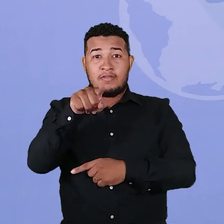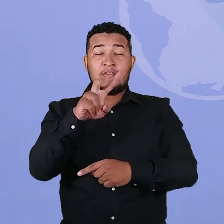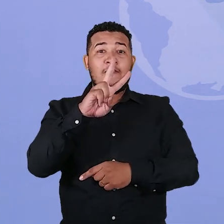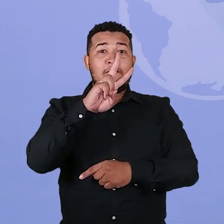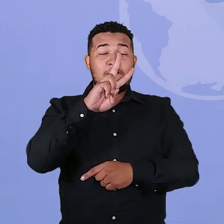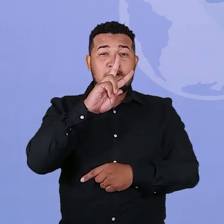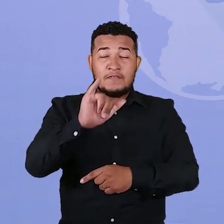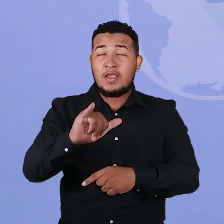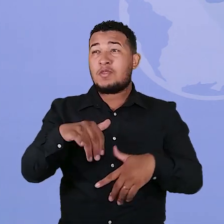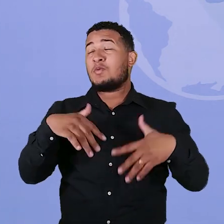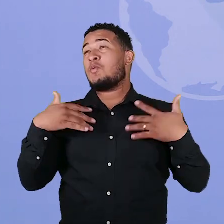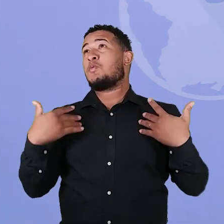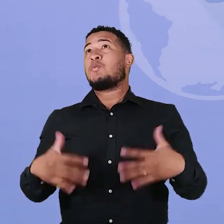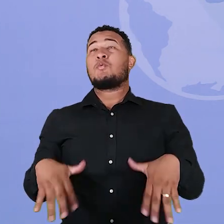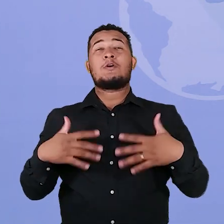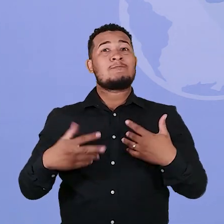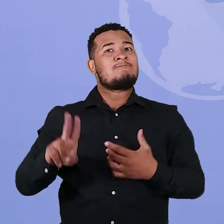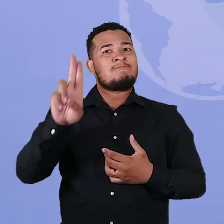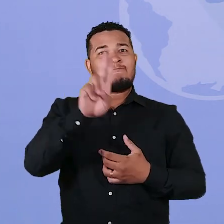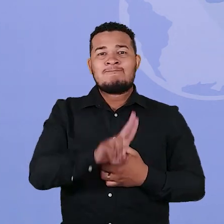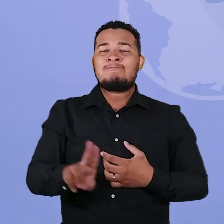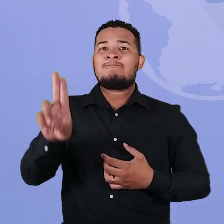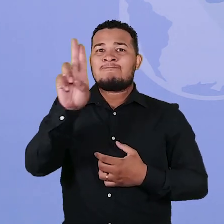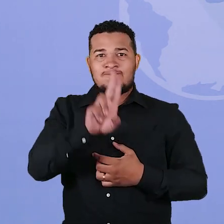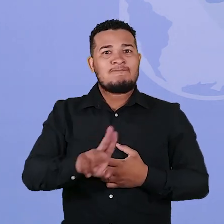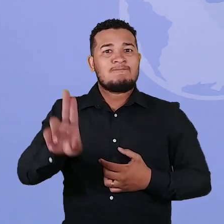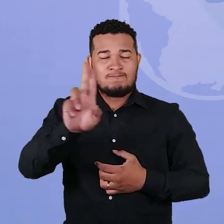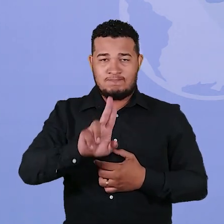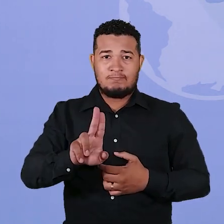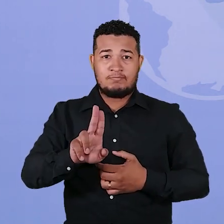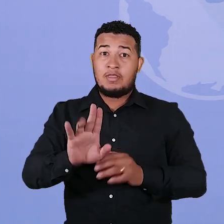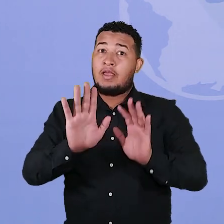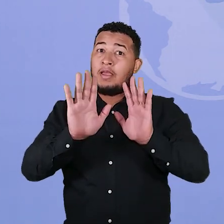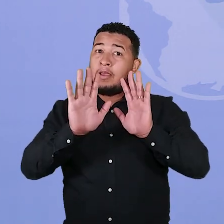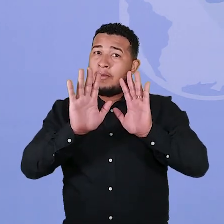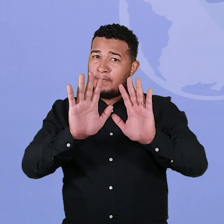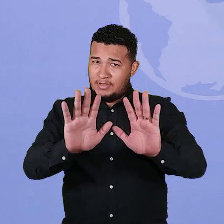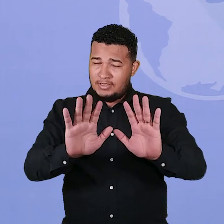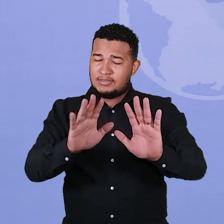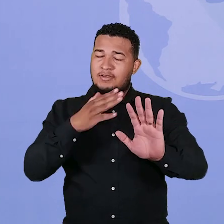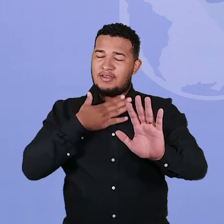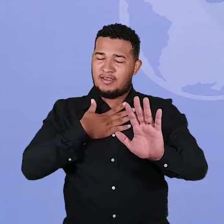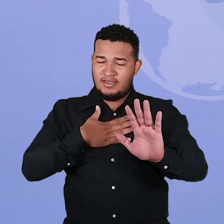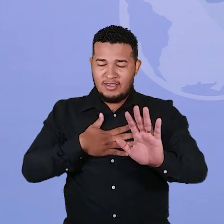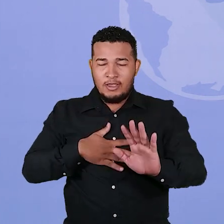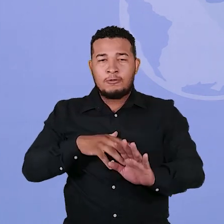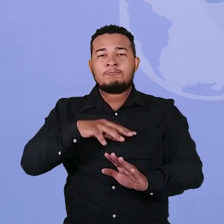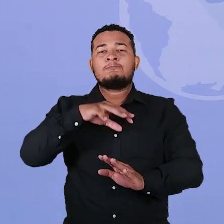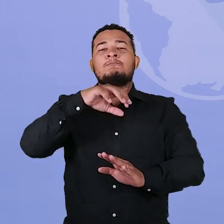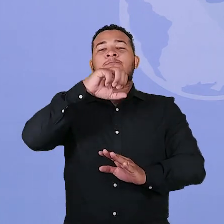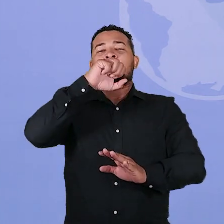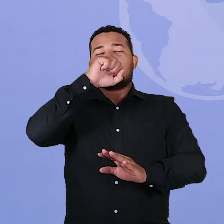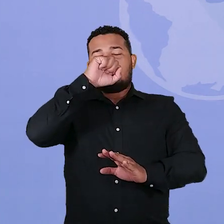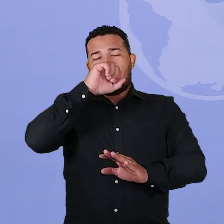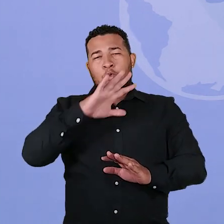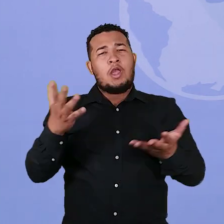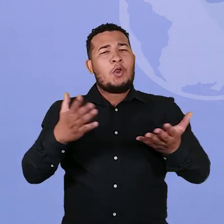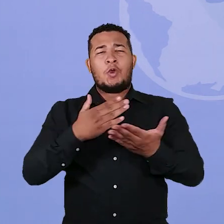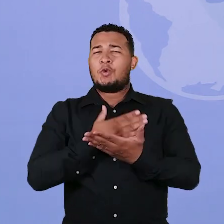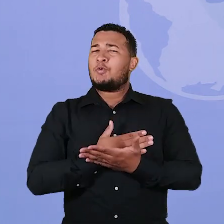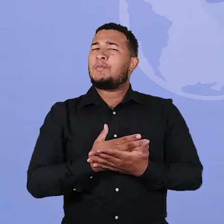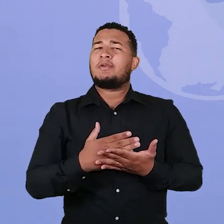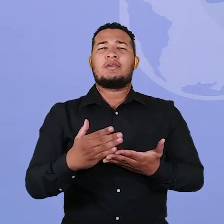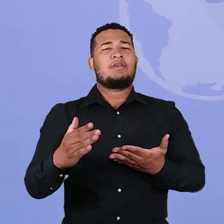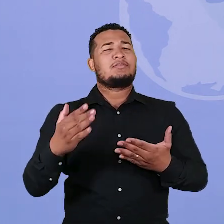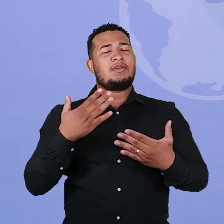isso vai ser muito é muito útil para você mas é respira